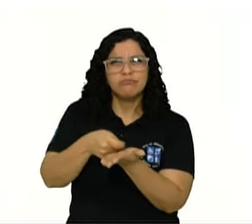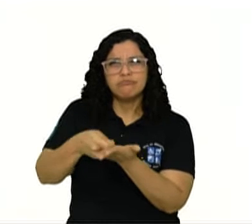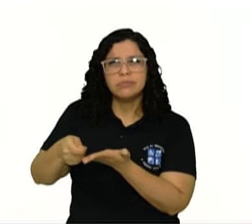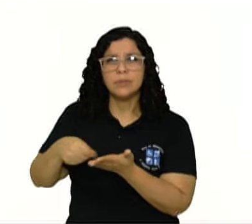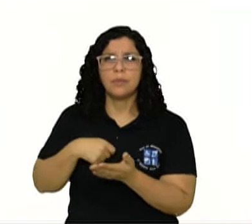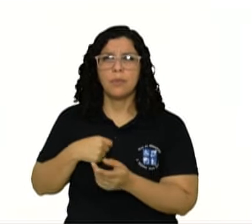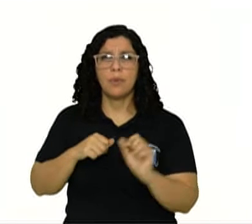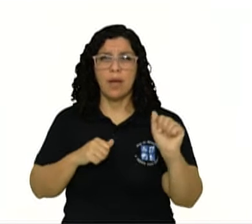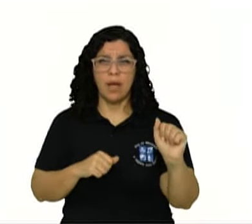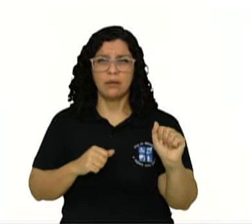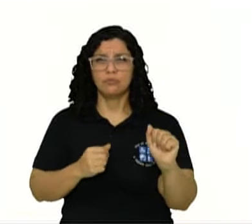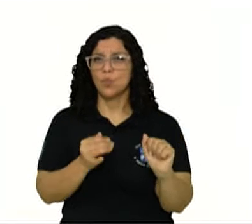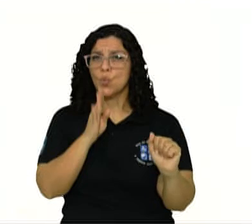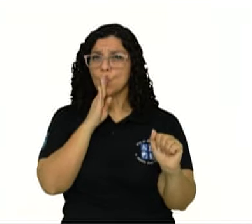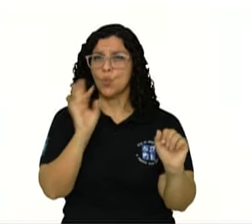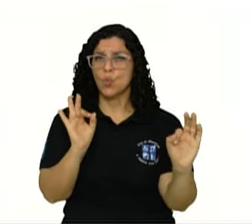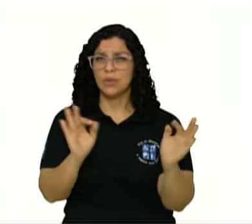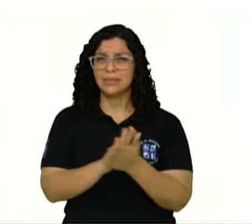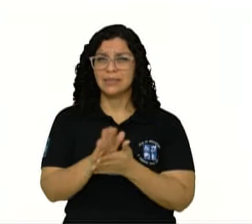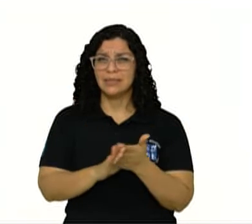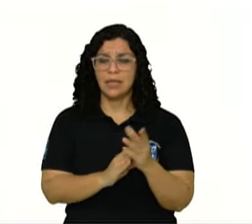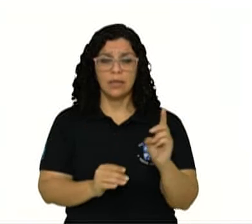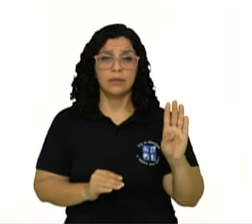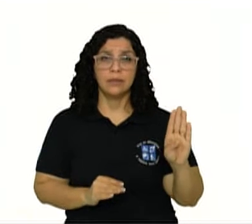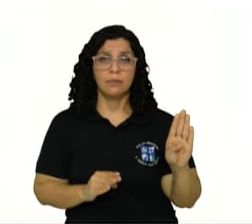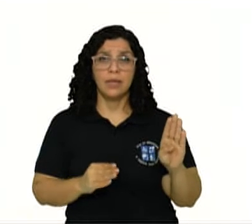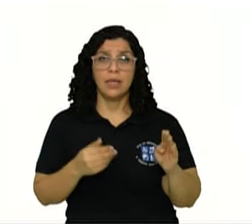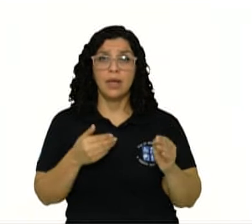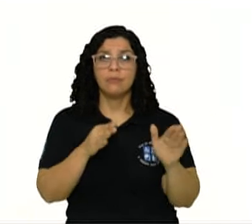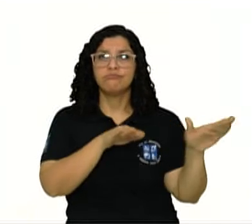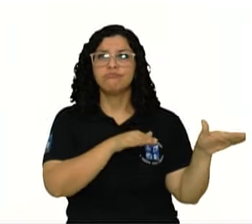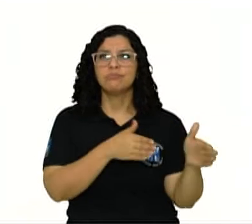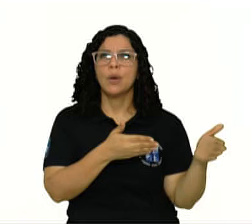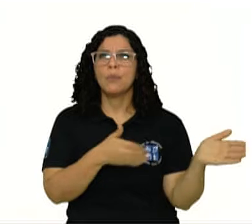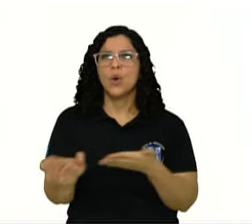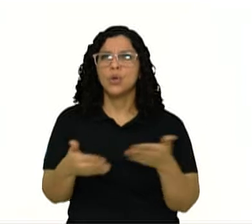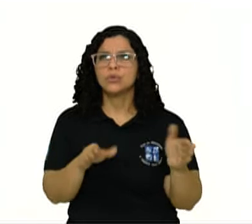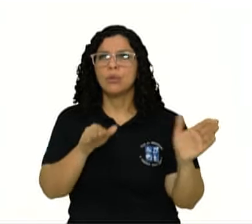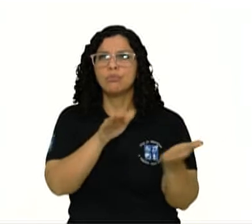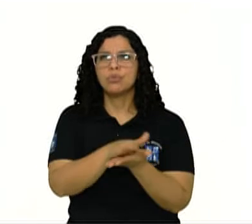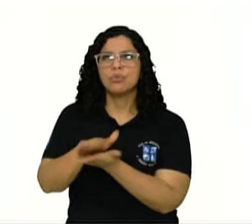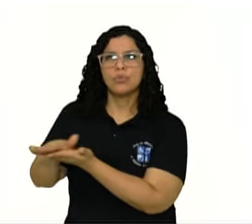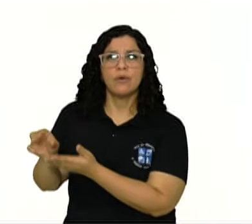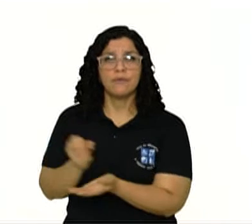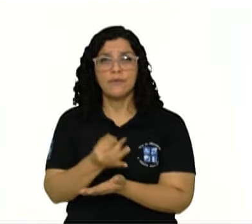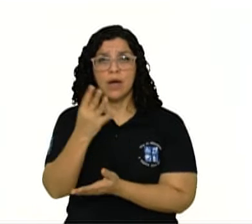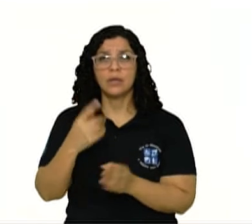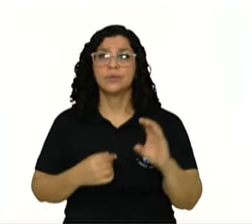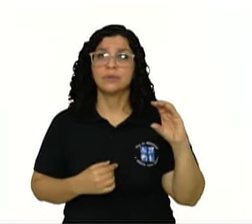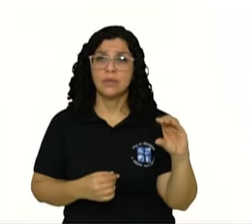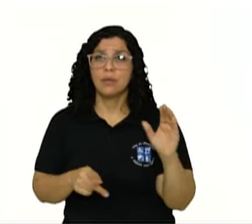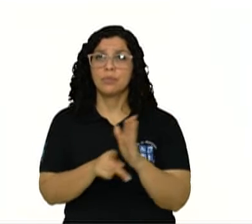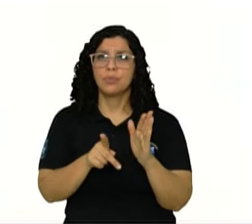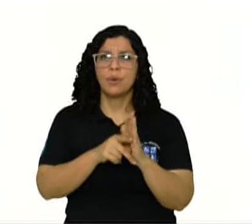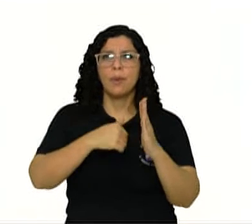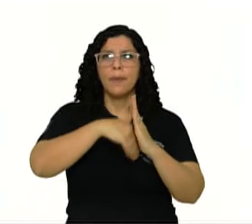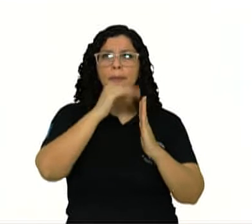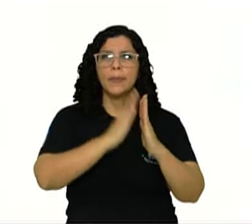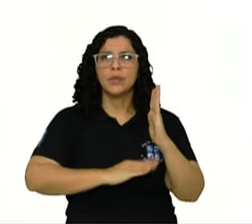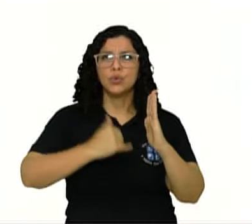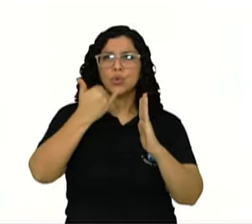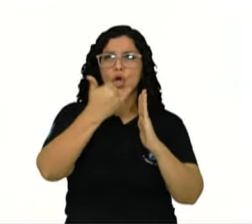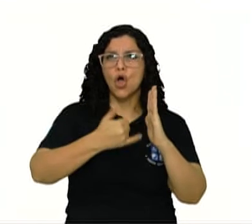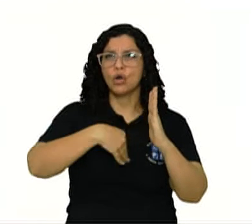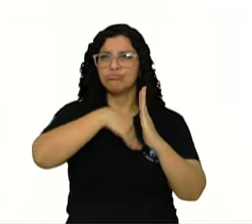anonimato. Alternativa B, a reprodução seriada. Alternativa C, o desenvolvimento da pintura a óleo.